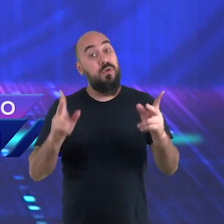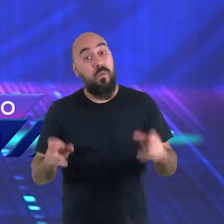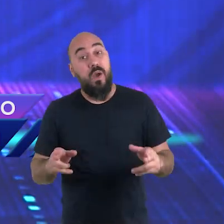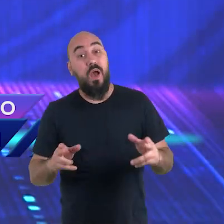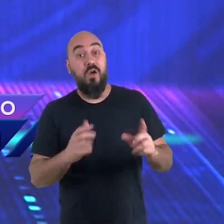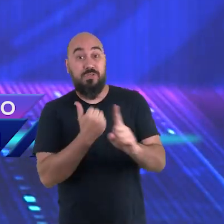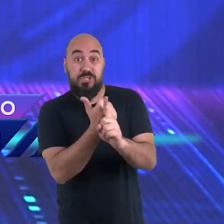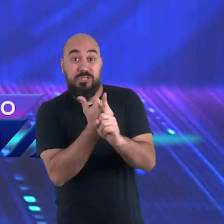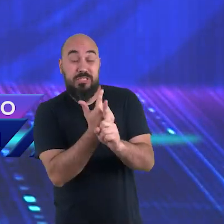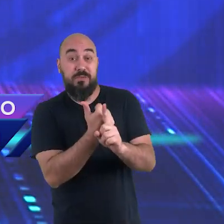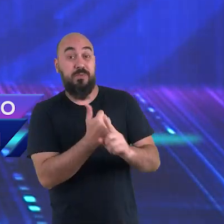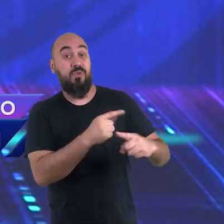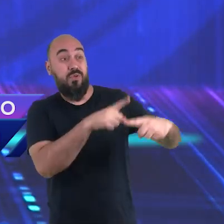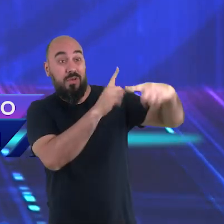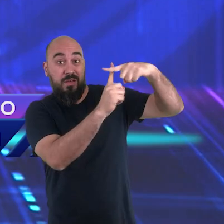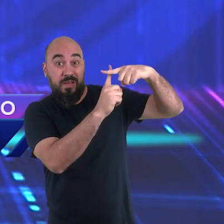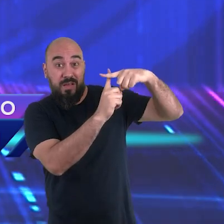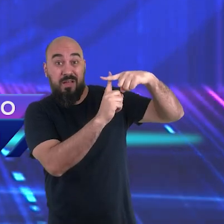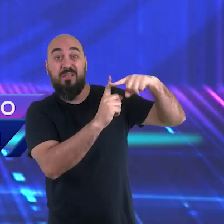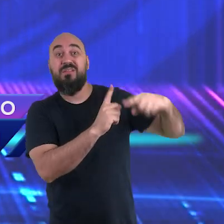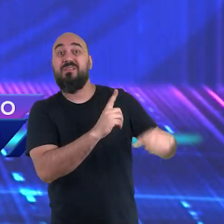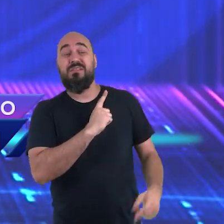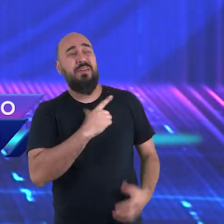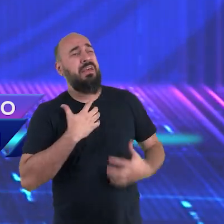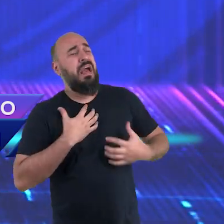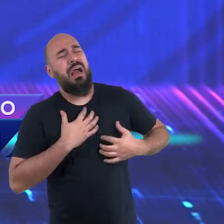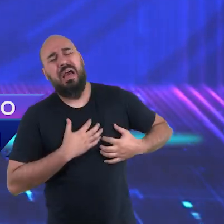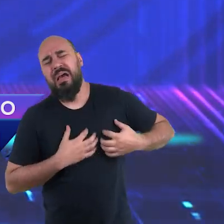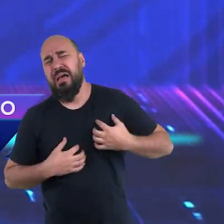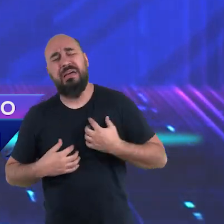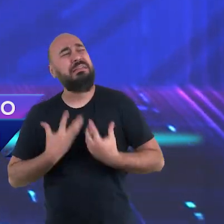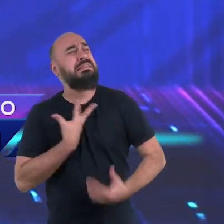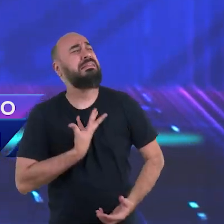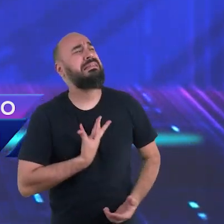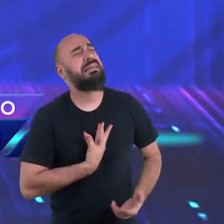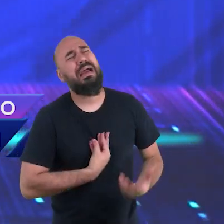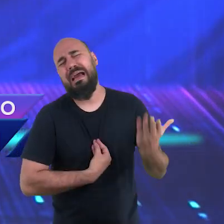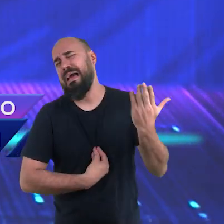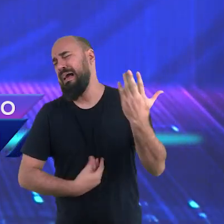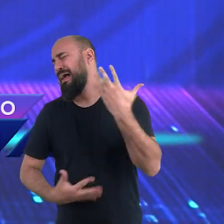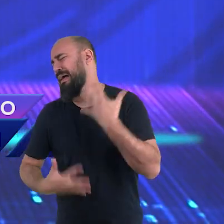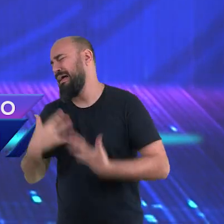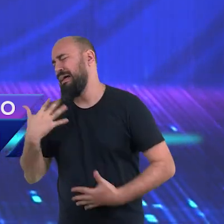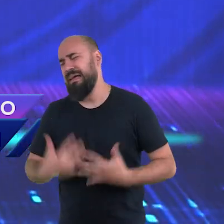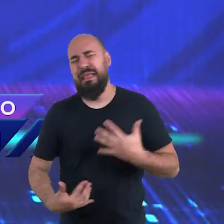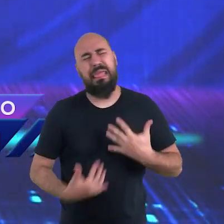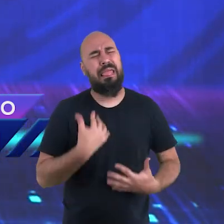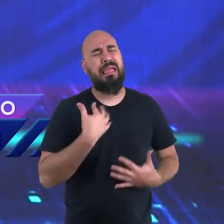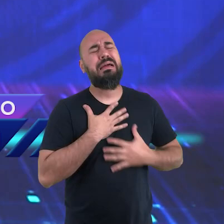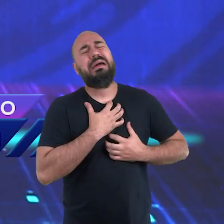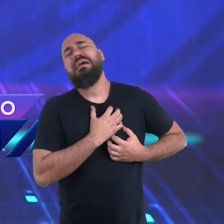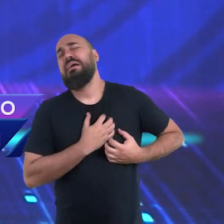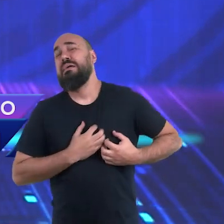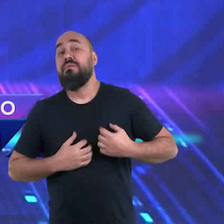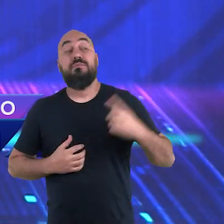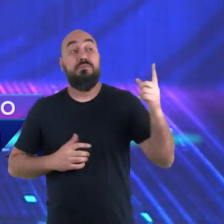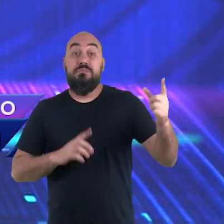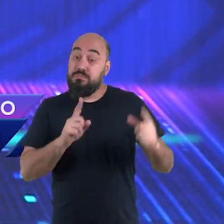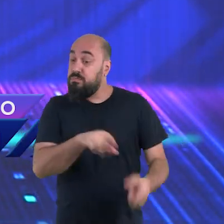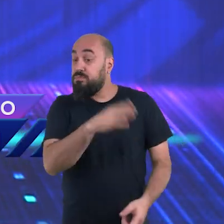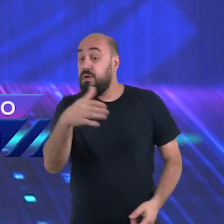da cruz, os adventistas também surgiram de uma decepção. Pioneiros descobriram verdades